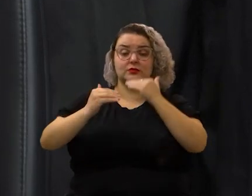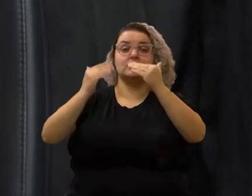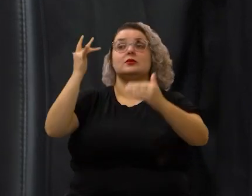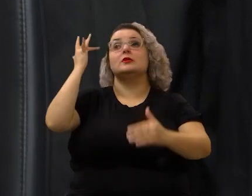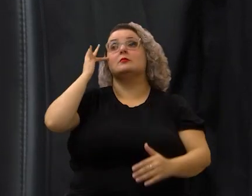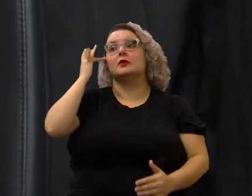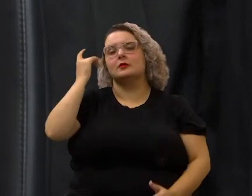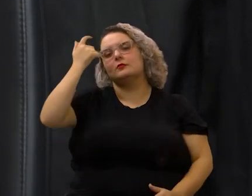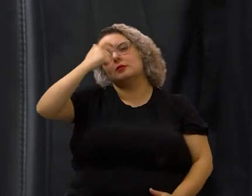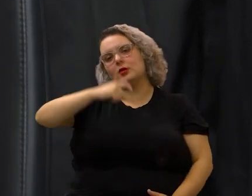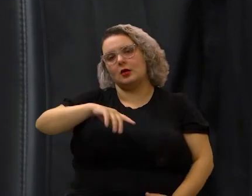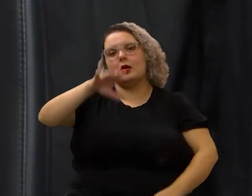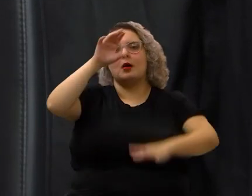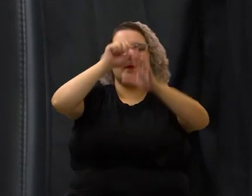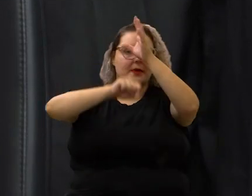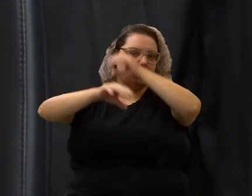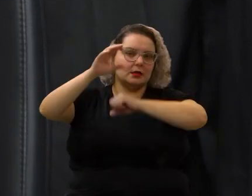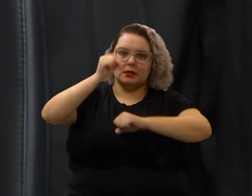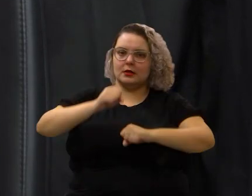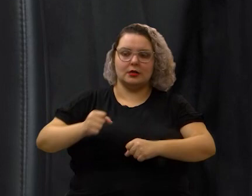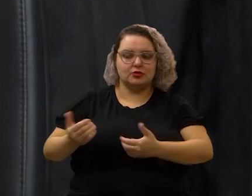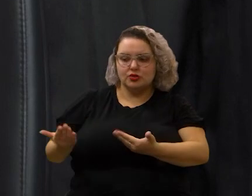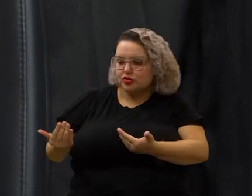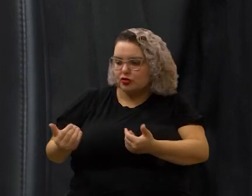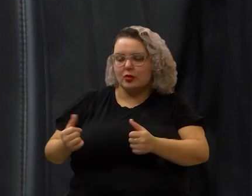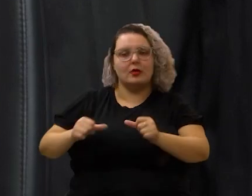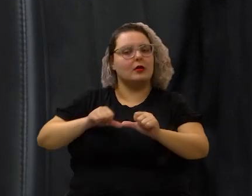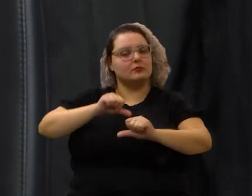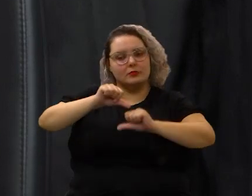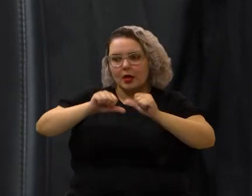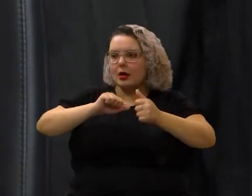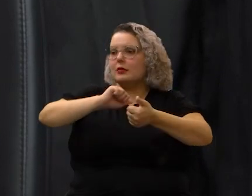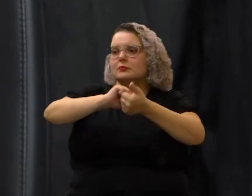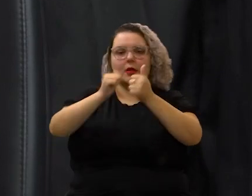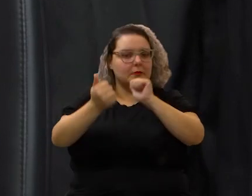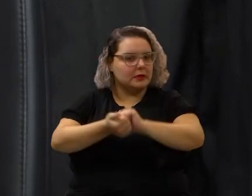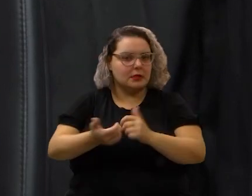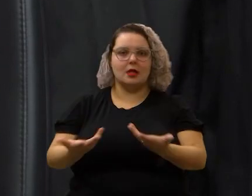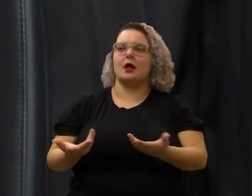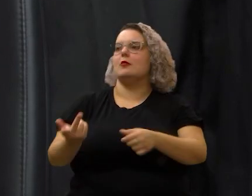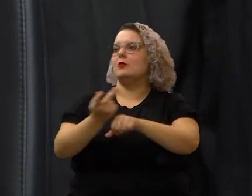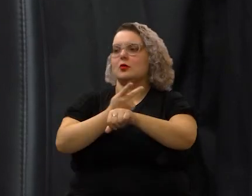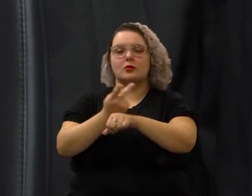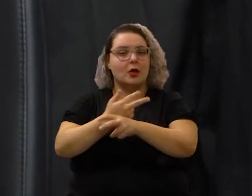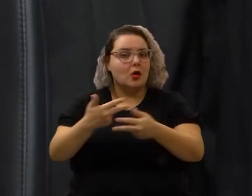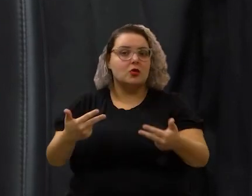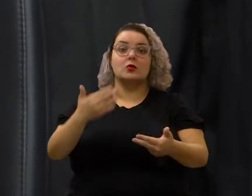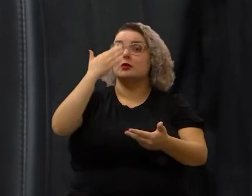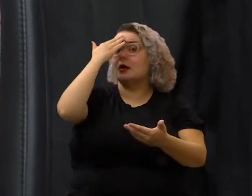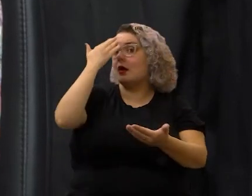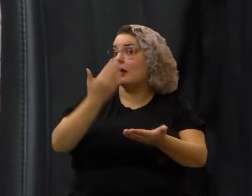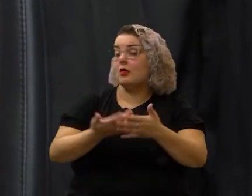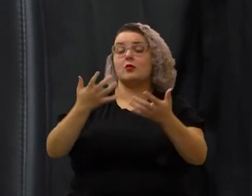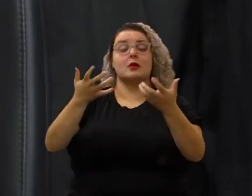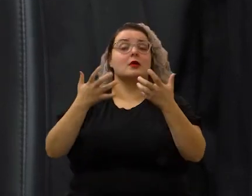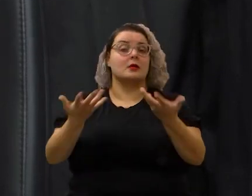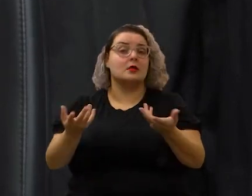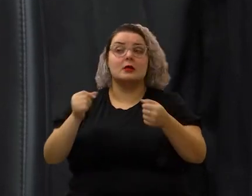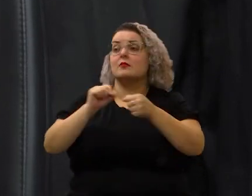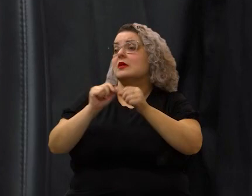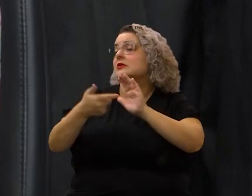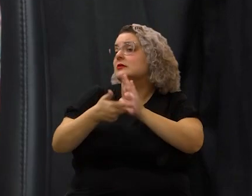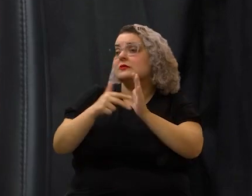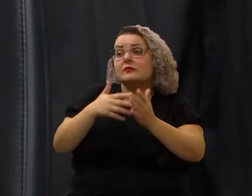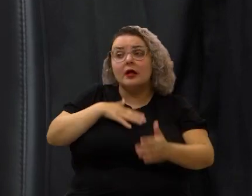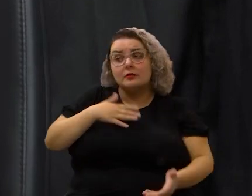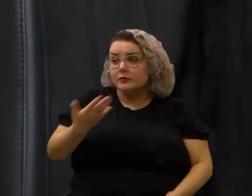crescer enquanto pessoa foi aprender desde cedo a me virar e ir atrás das coisas que eu acreditava, que eu queria, que